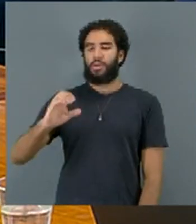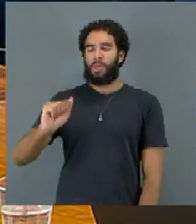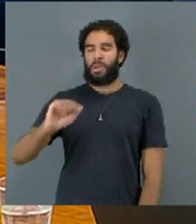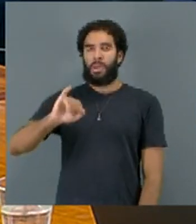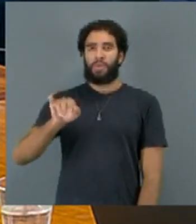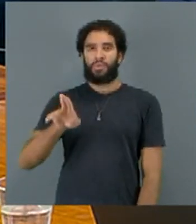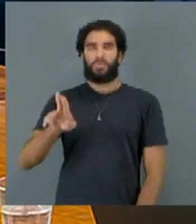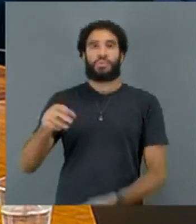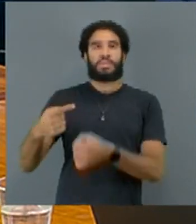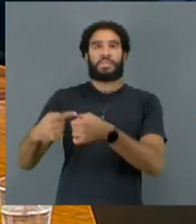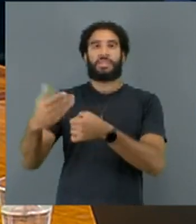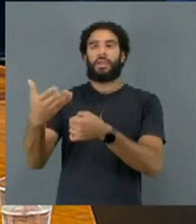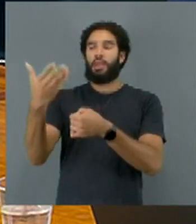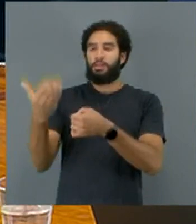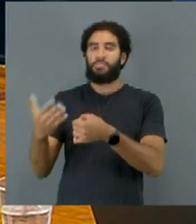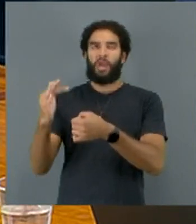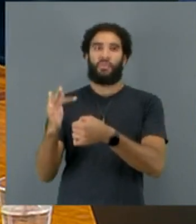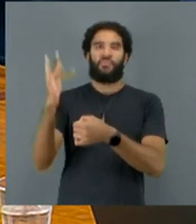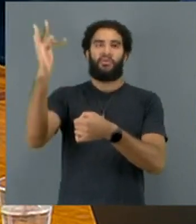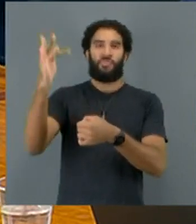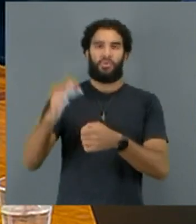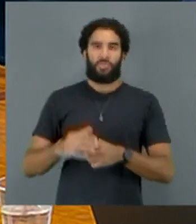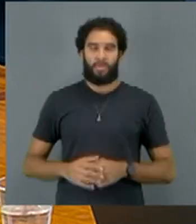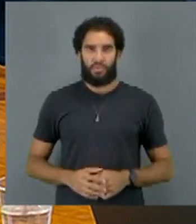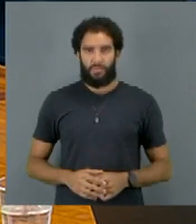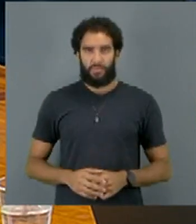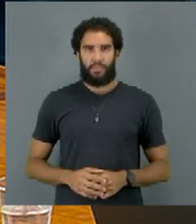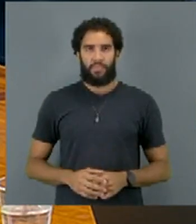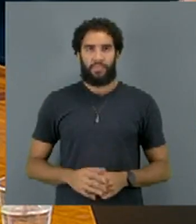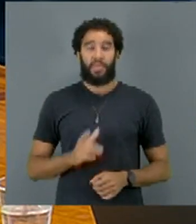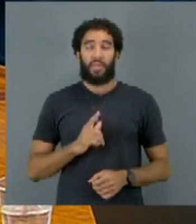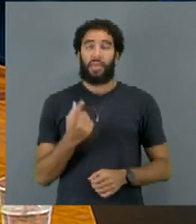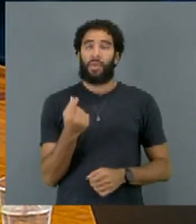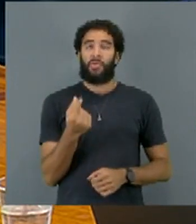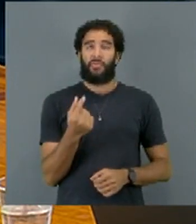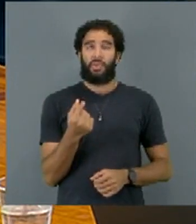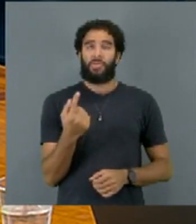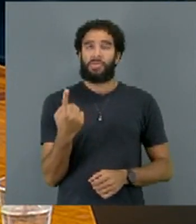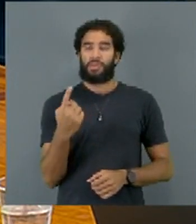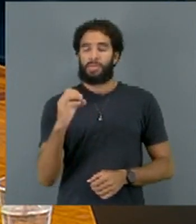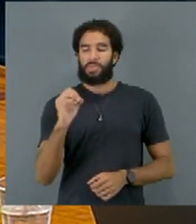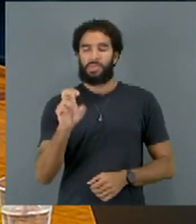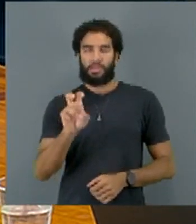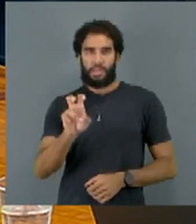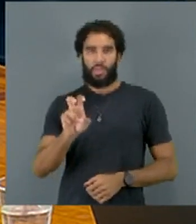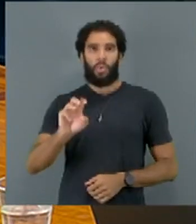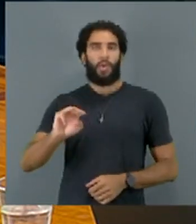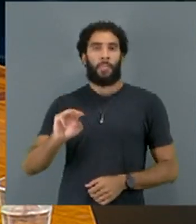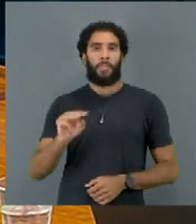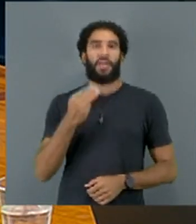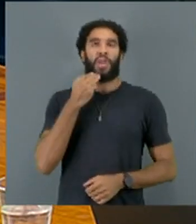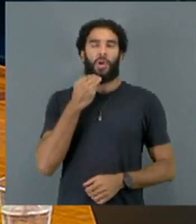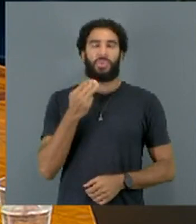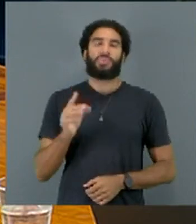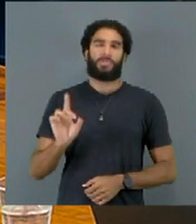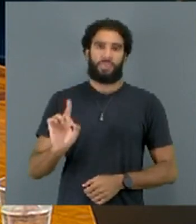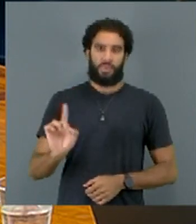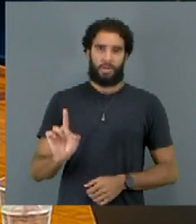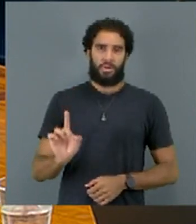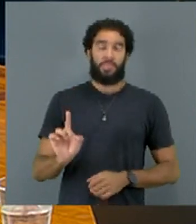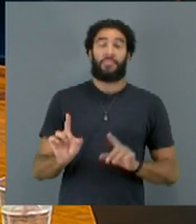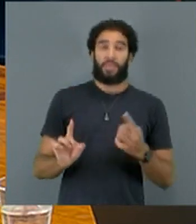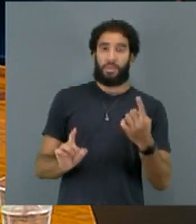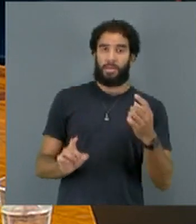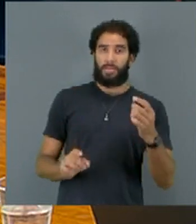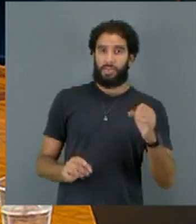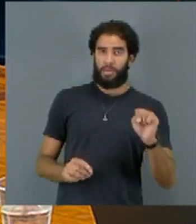Futuro. O programa terá o valor total de 105 milhões de dólares, sendo 84 milhões de